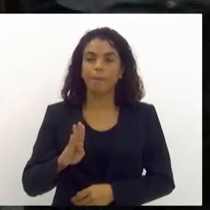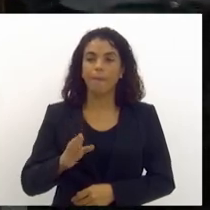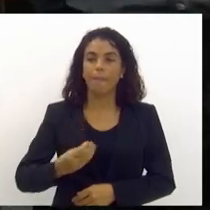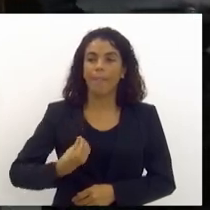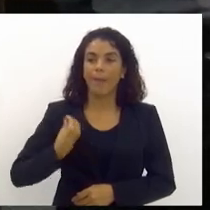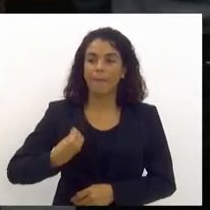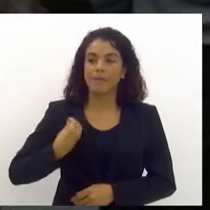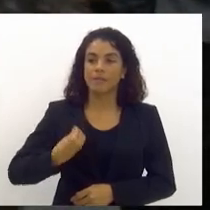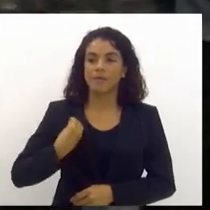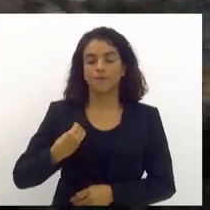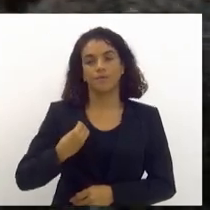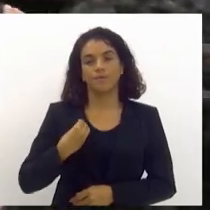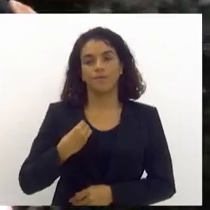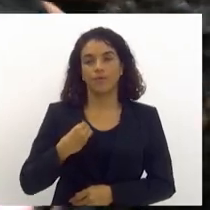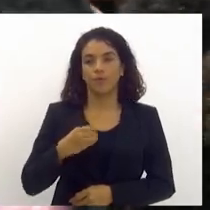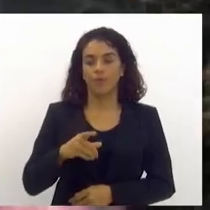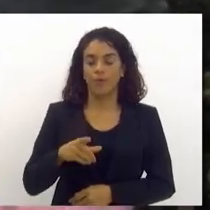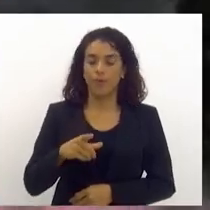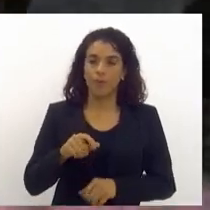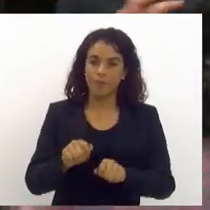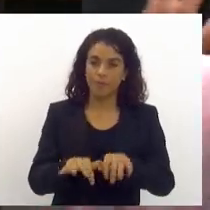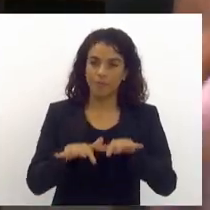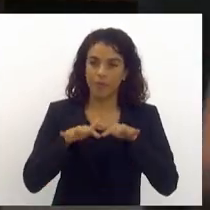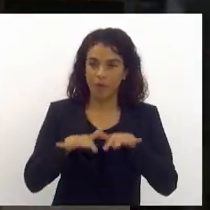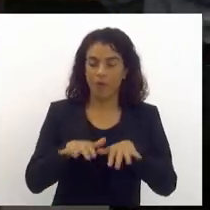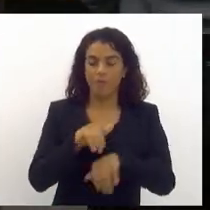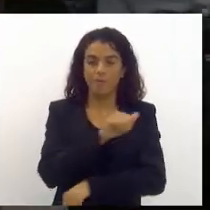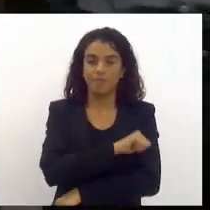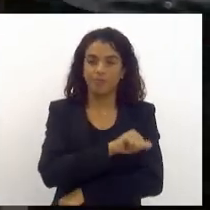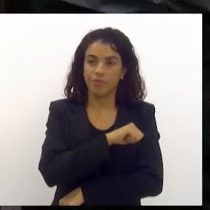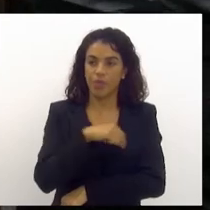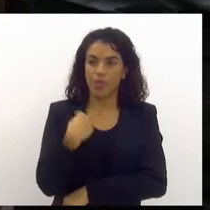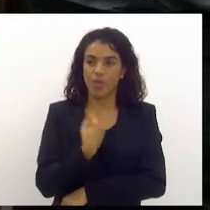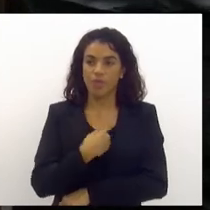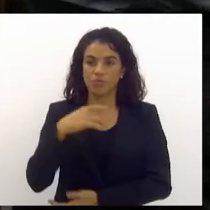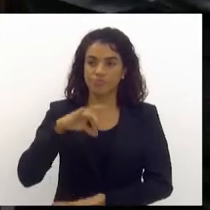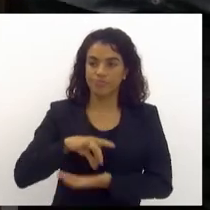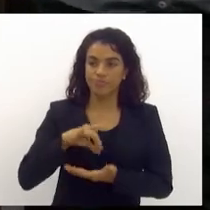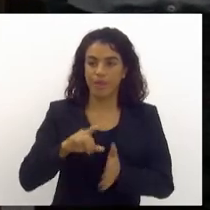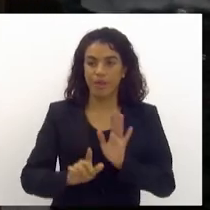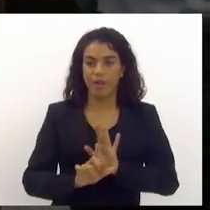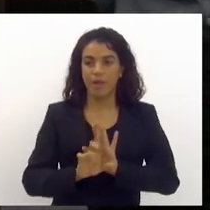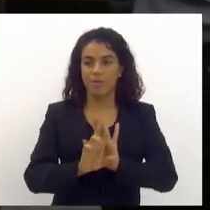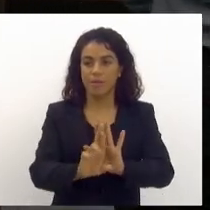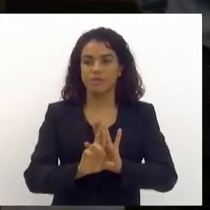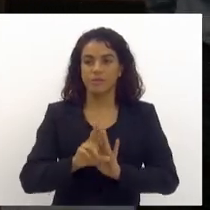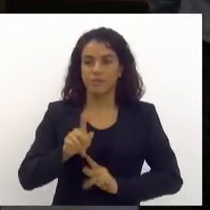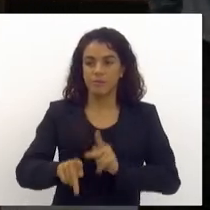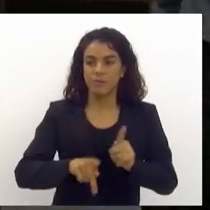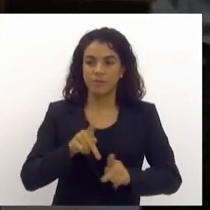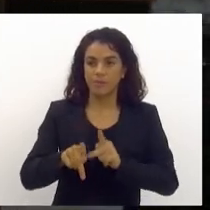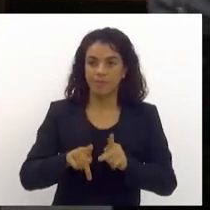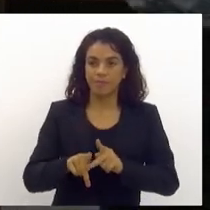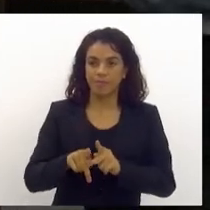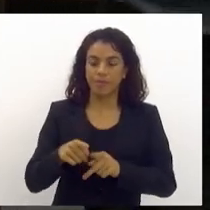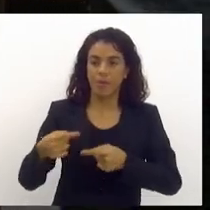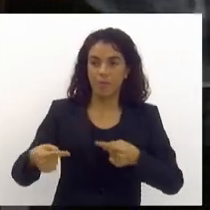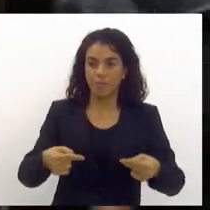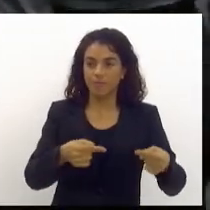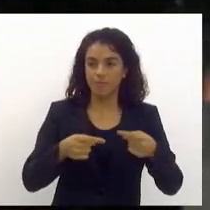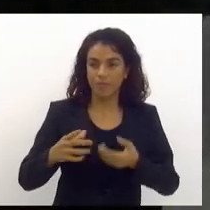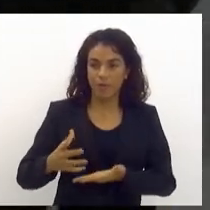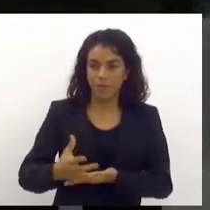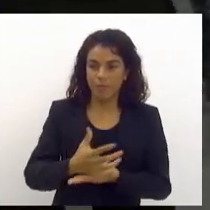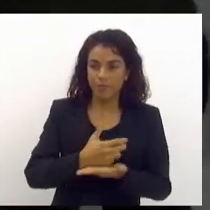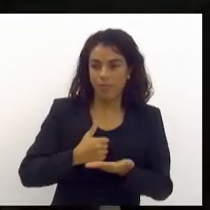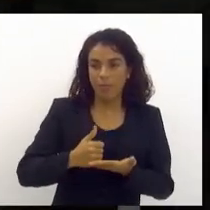do Parlamento Fluminense, uma vez que nós somos os legítimos representantes do povo, na discussão acerca do orçamento público e da sua